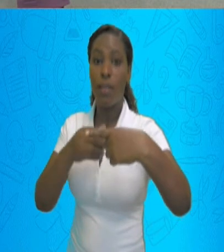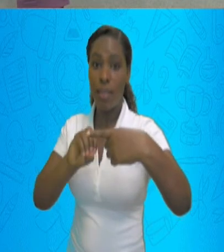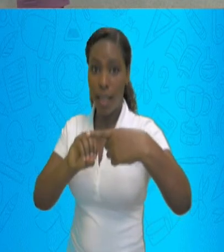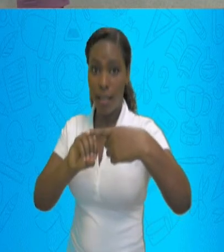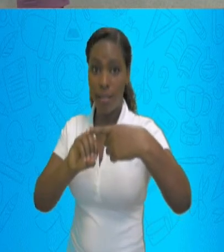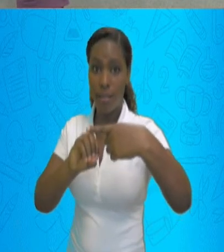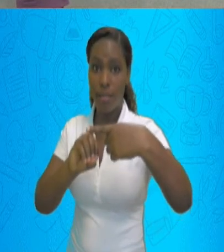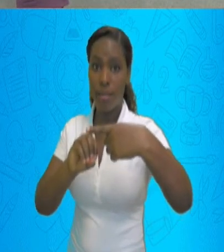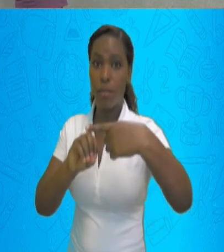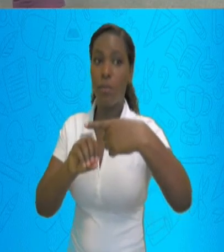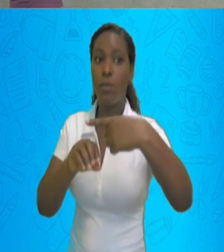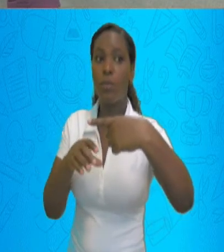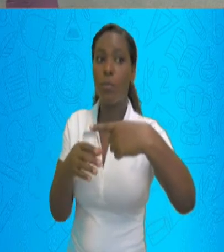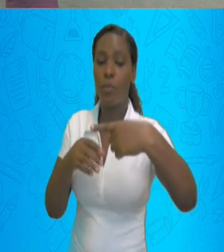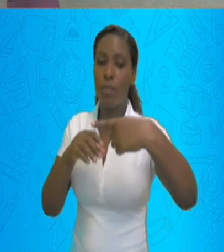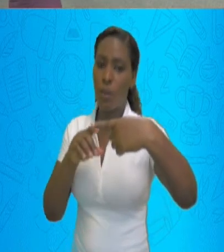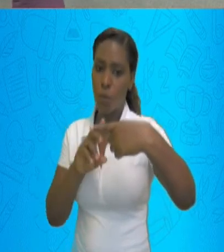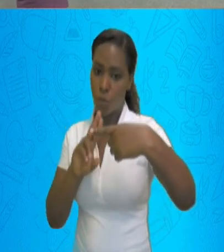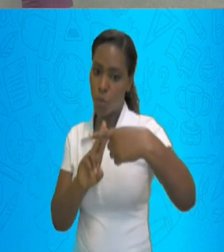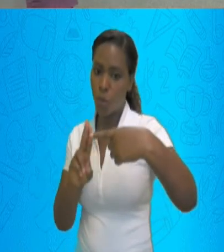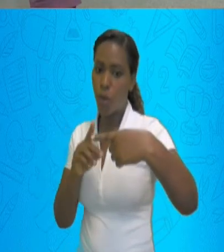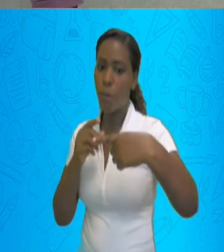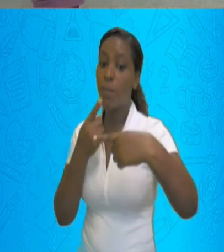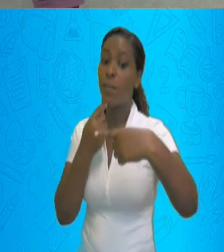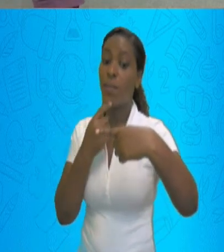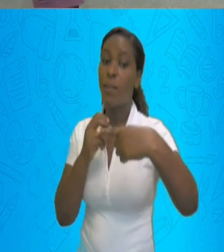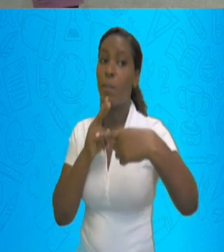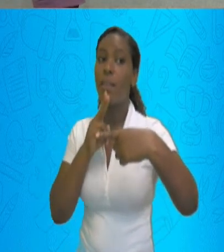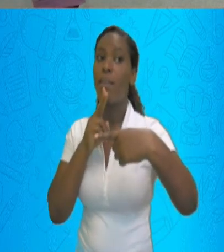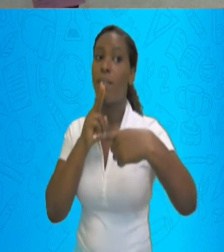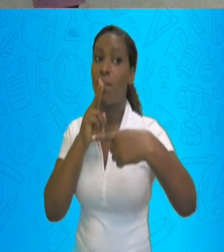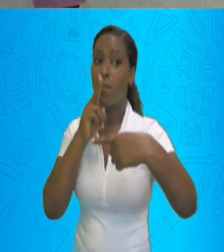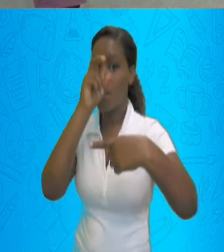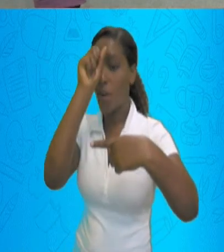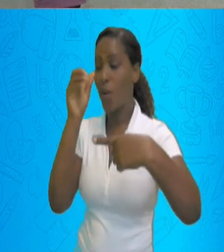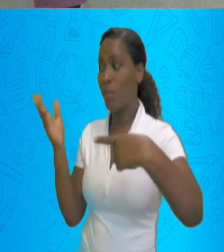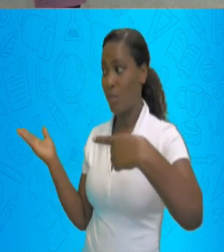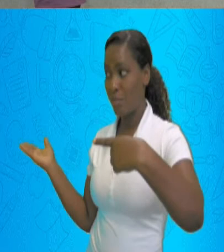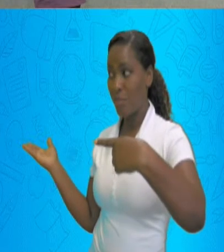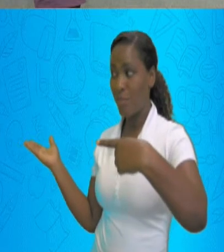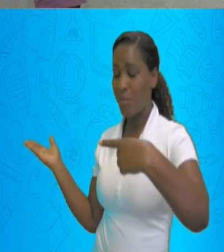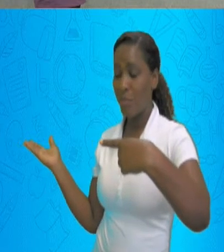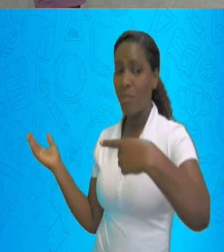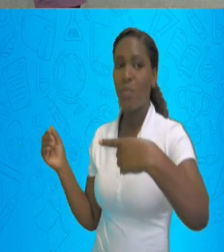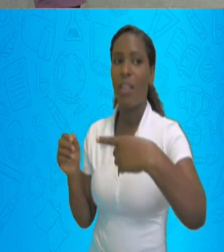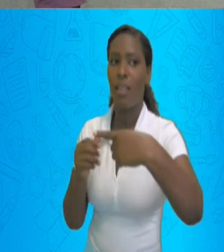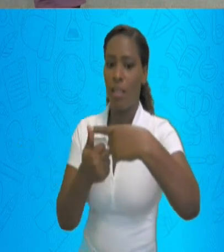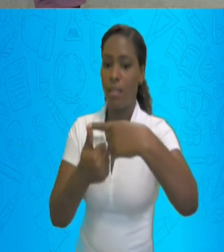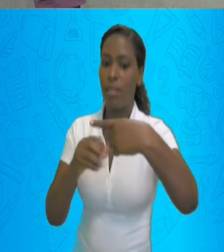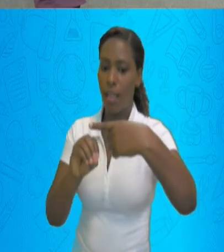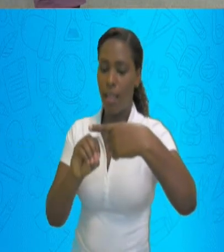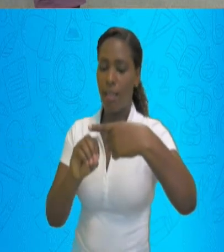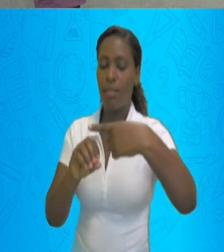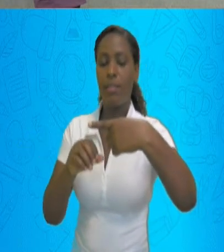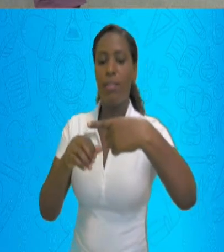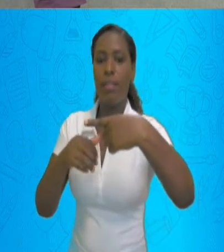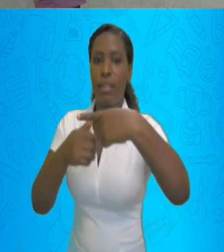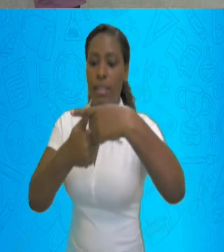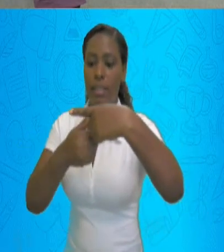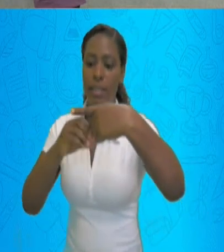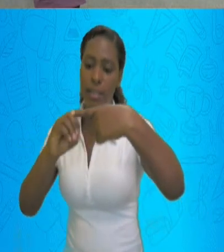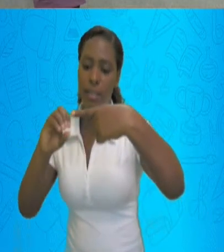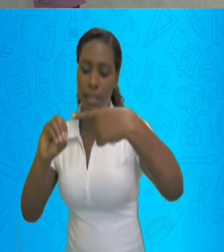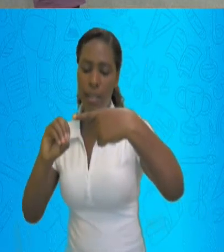tenho a fração 4 décimos. Vamos usar centésimos, quando o denominador for 100,